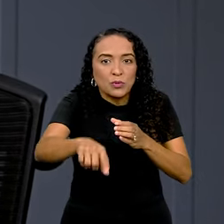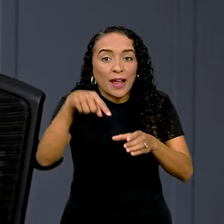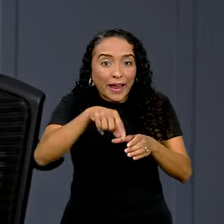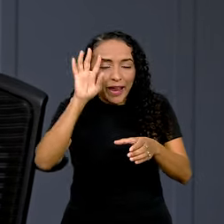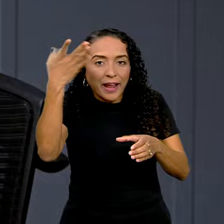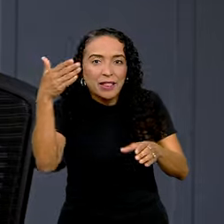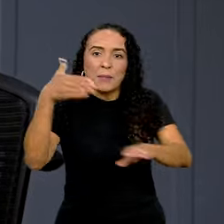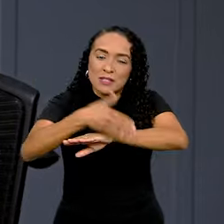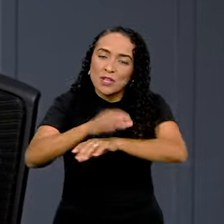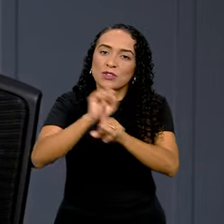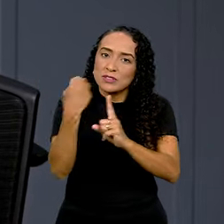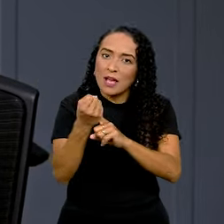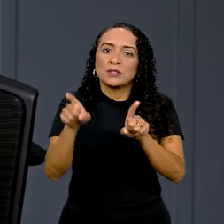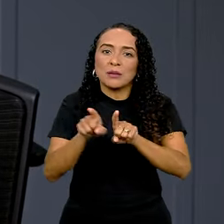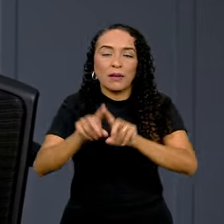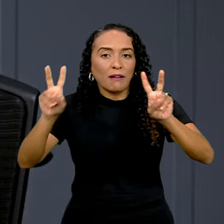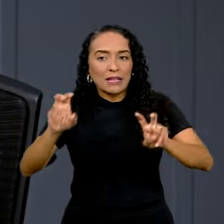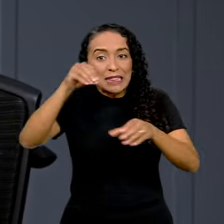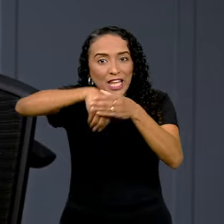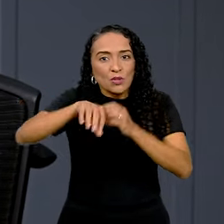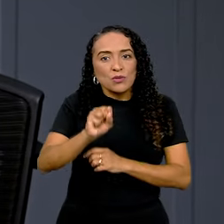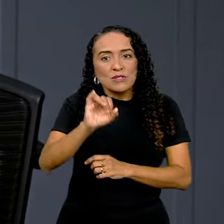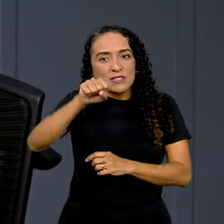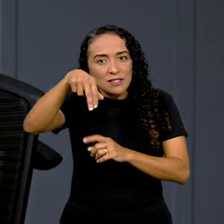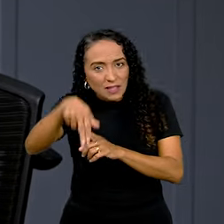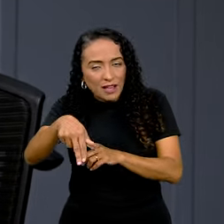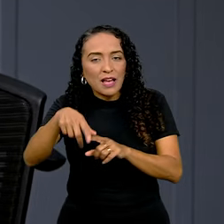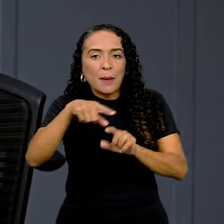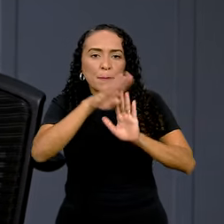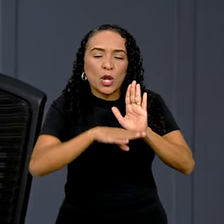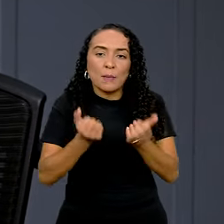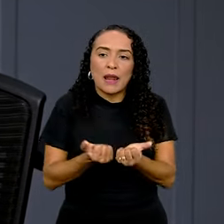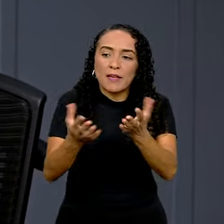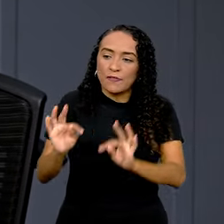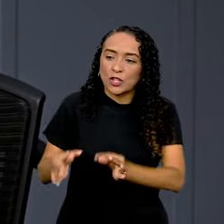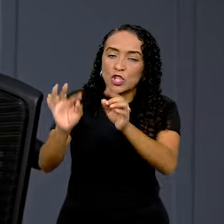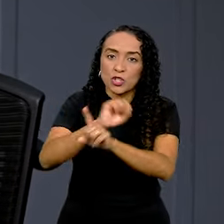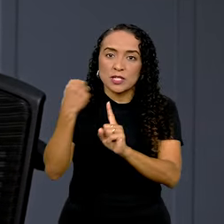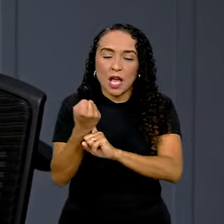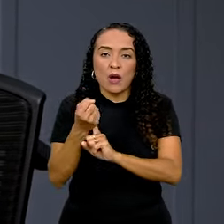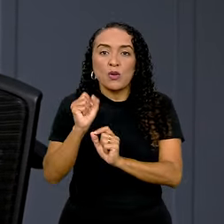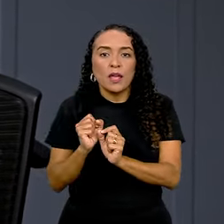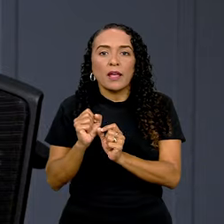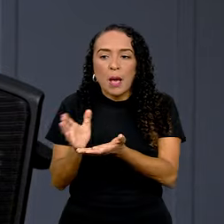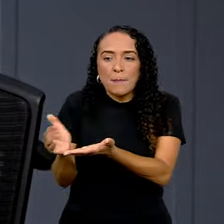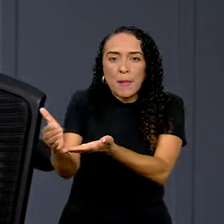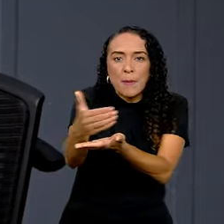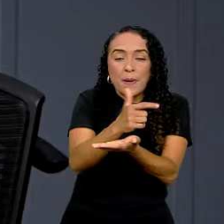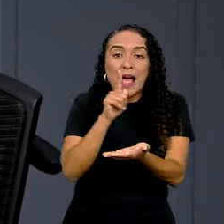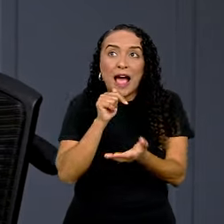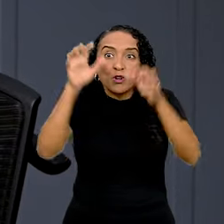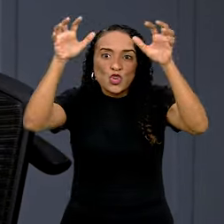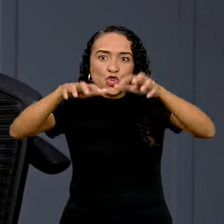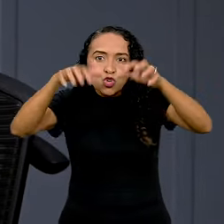um resultado dessa participação social no âmbito do cisan que é um programa que leva tecnologia social de captação